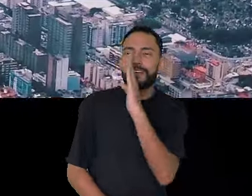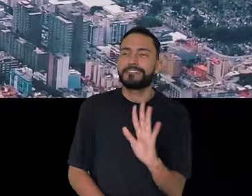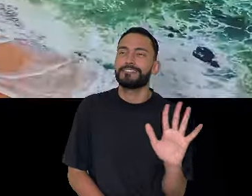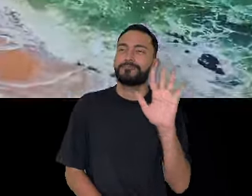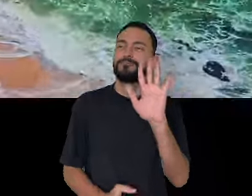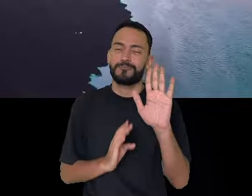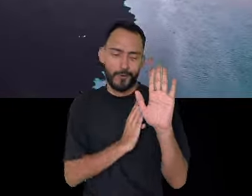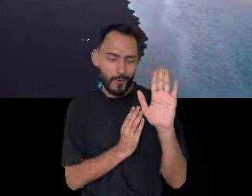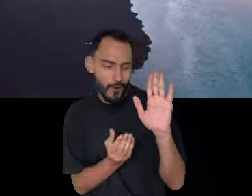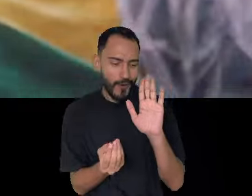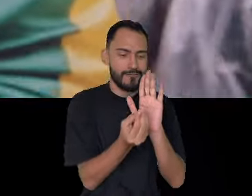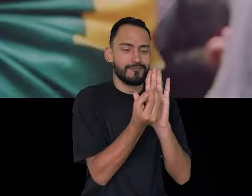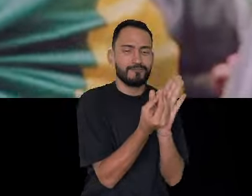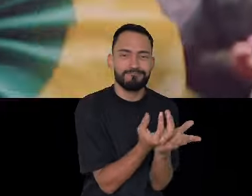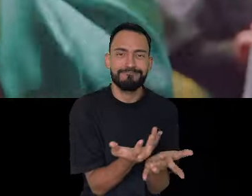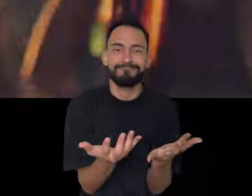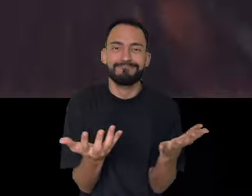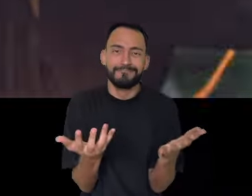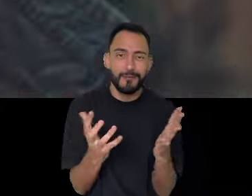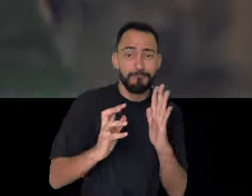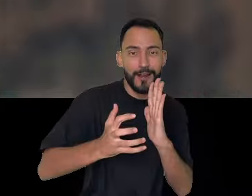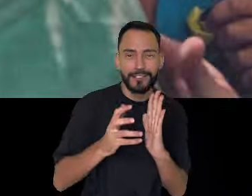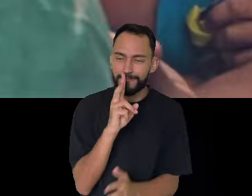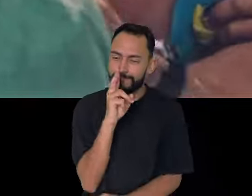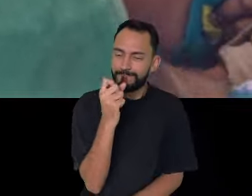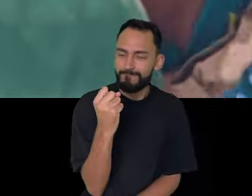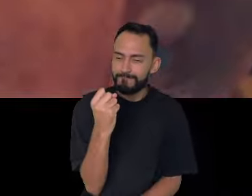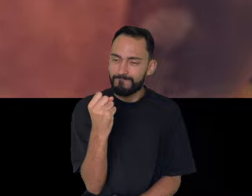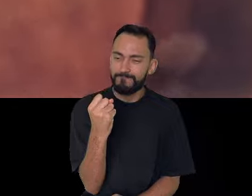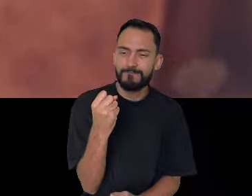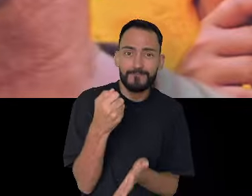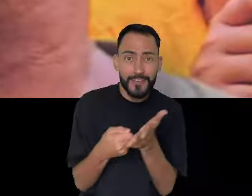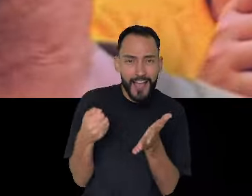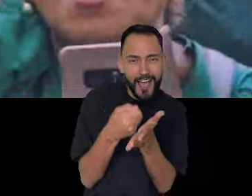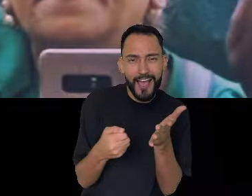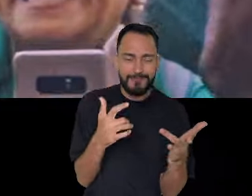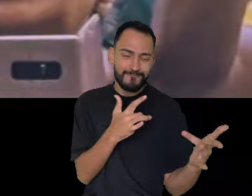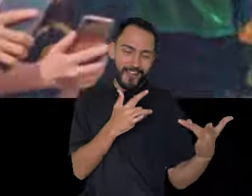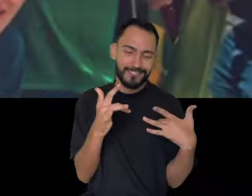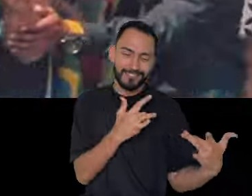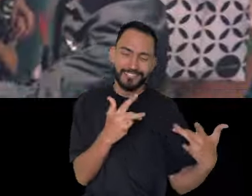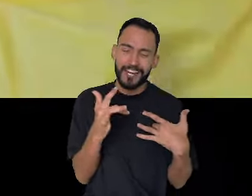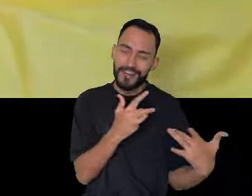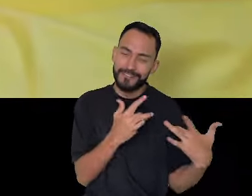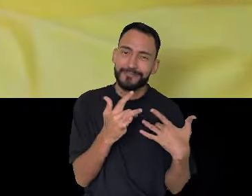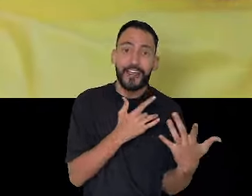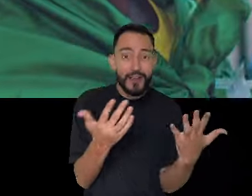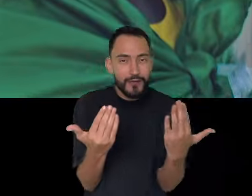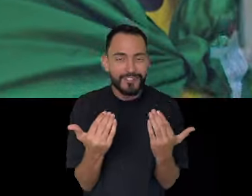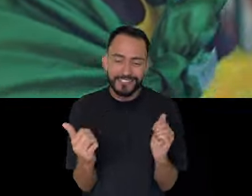meu coração. Somos um partido valente, cheio de garra e